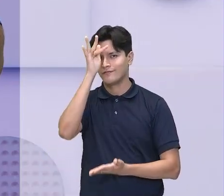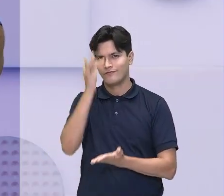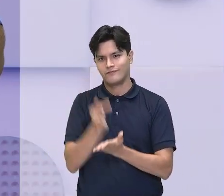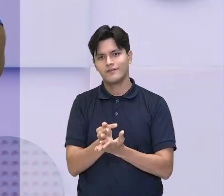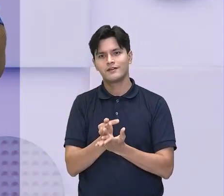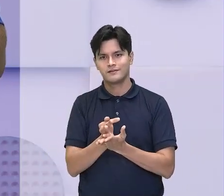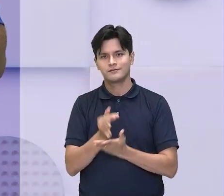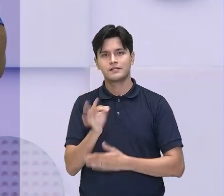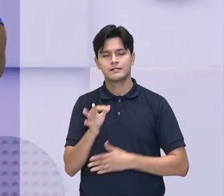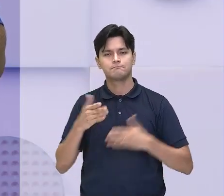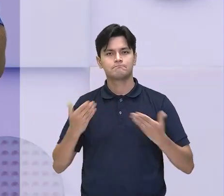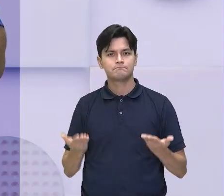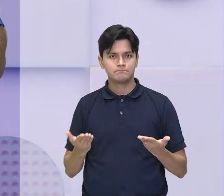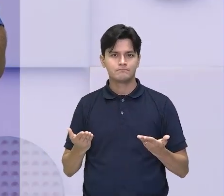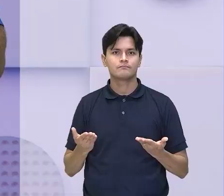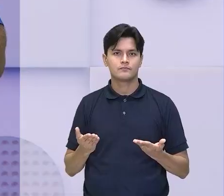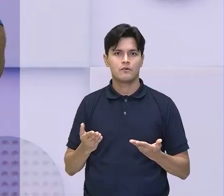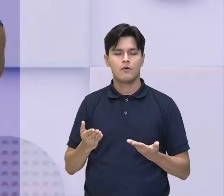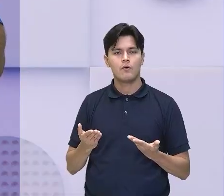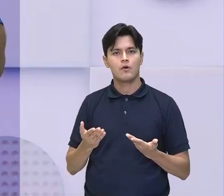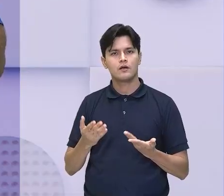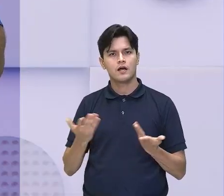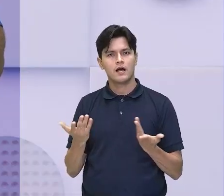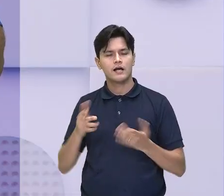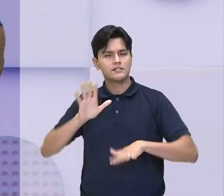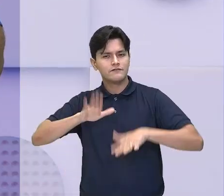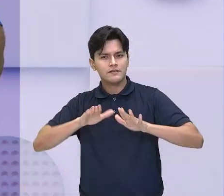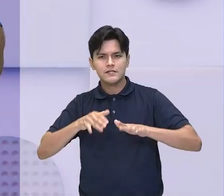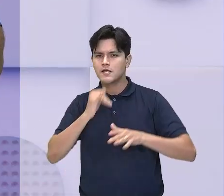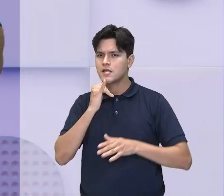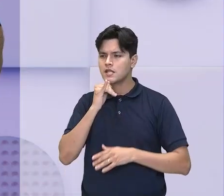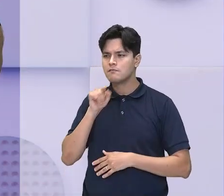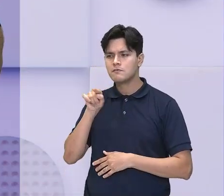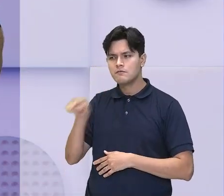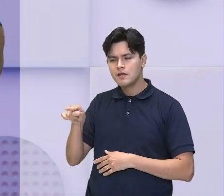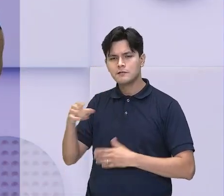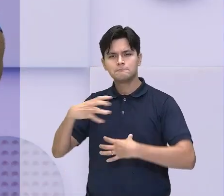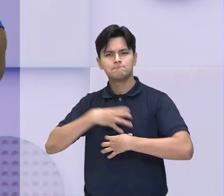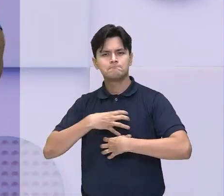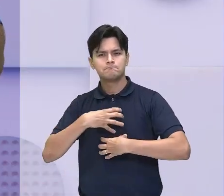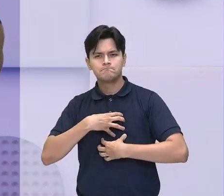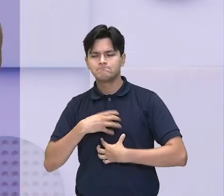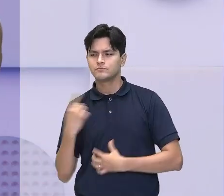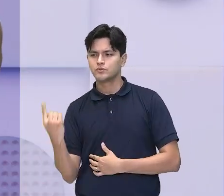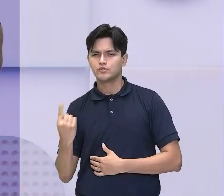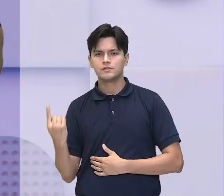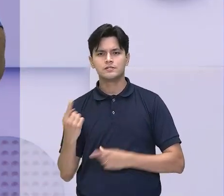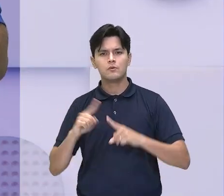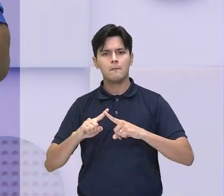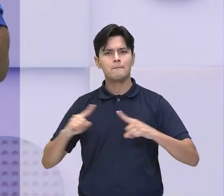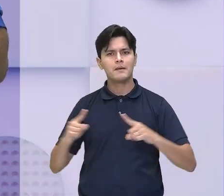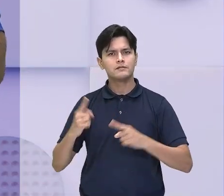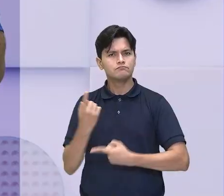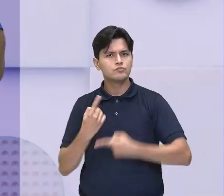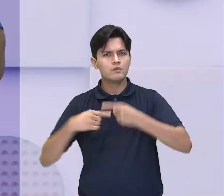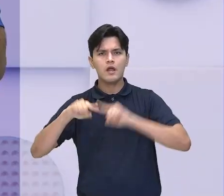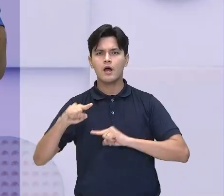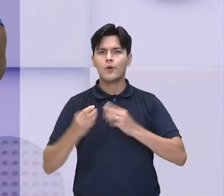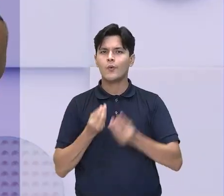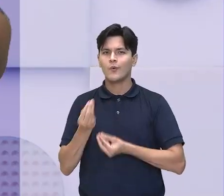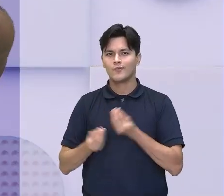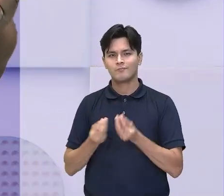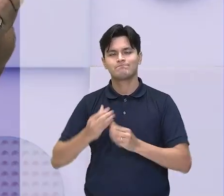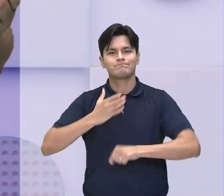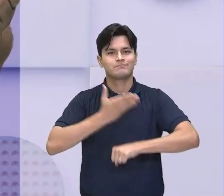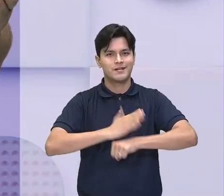conseguem encarar a solitude ou a solidão da sua condição através das práticas religiosas.